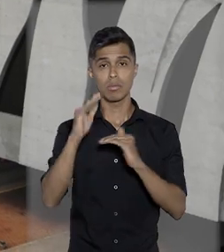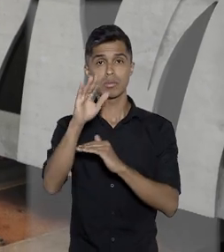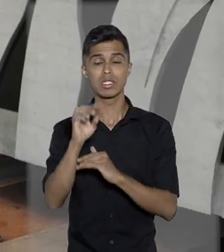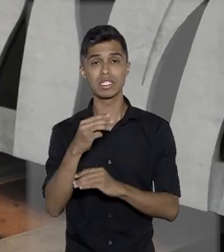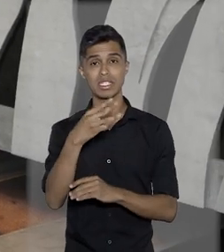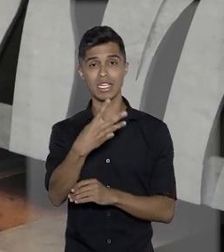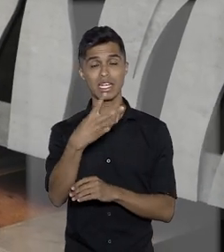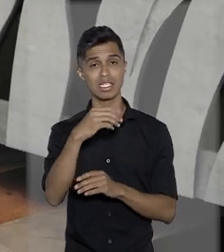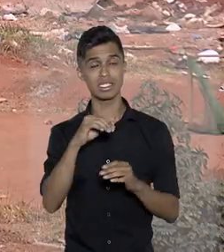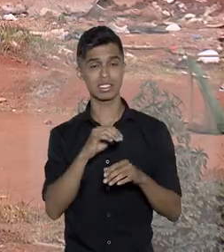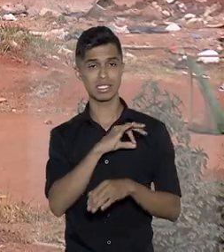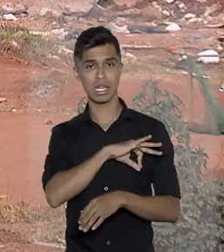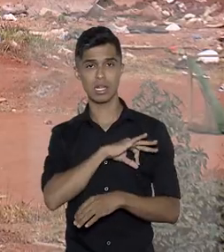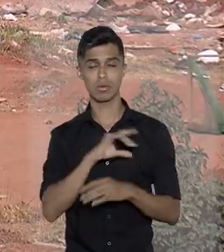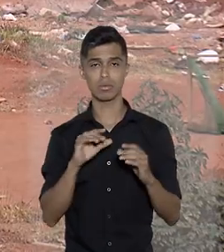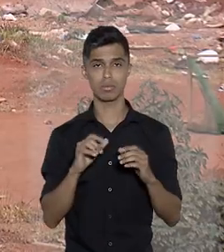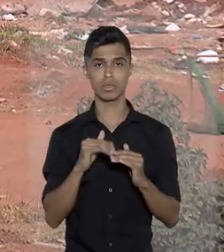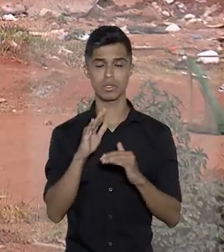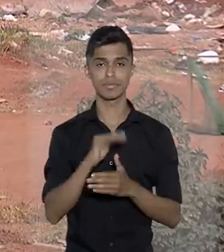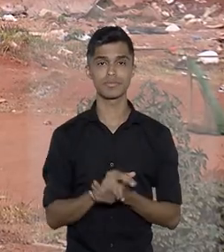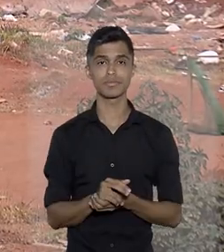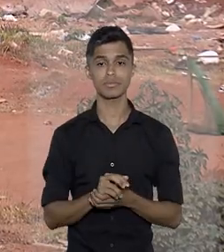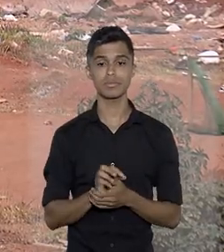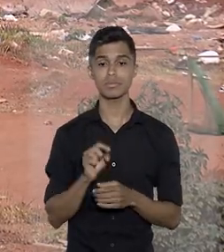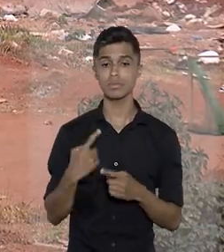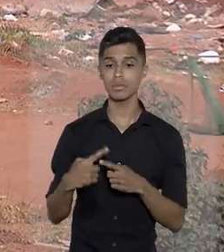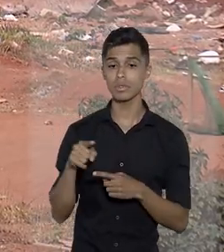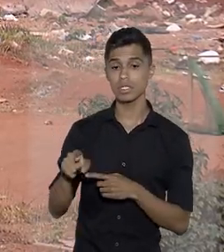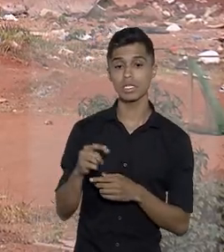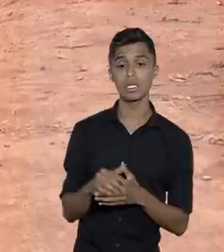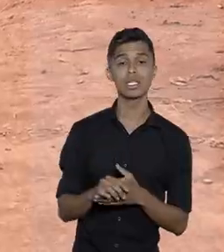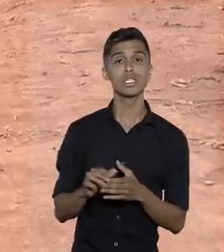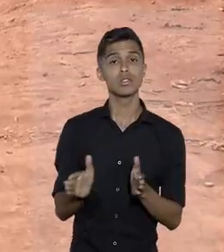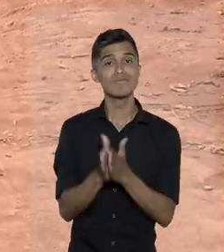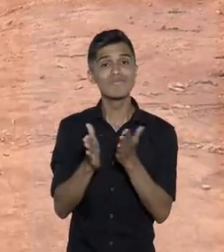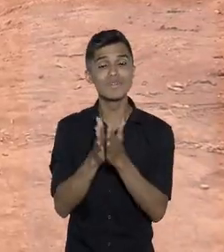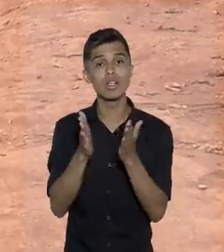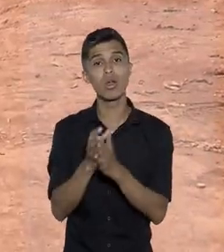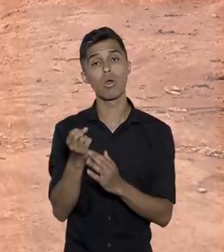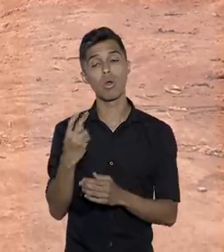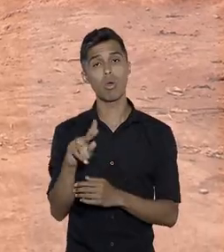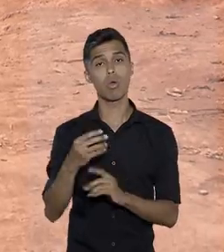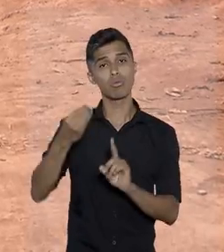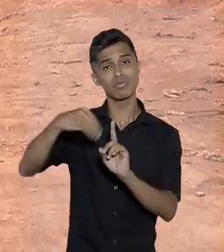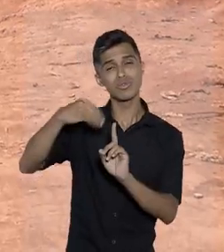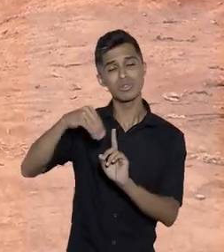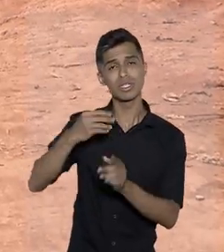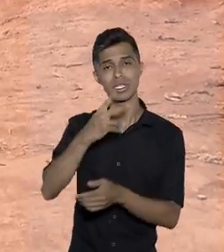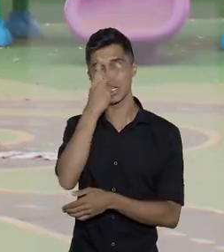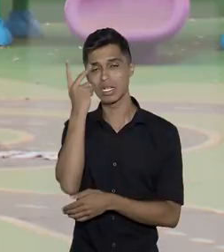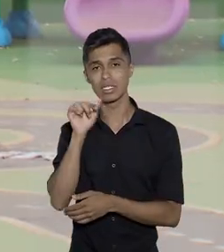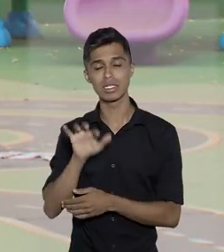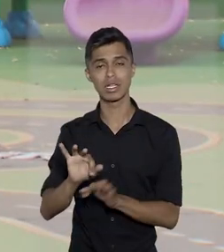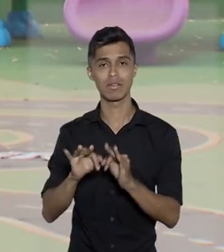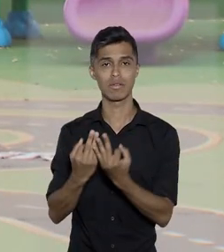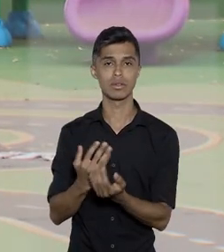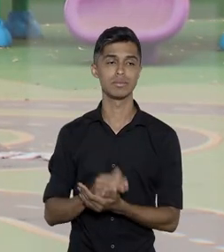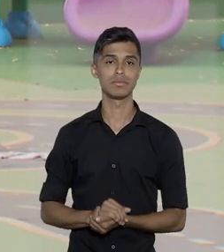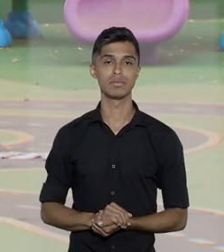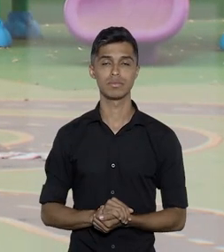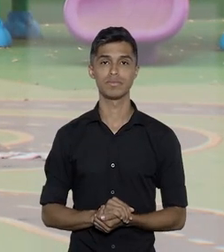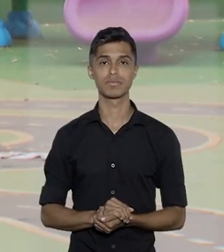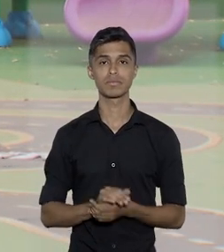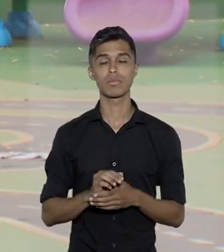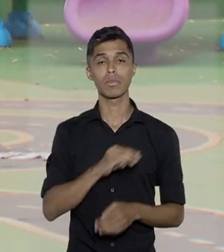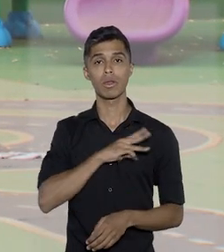de três salários mínimos nas hipóteses de hipossuficiência financeira ou vulnerabilidade Econômica da família de acordo com